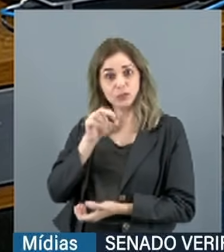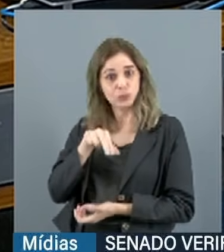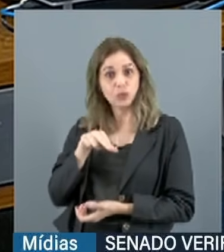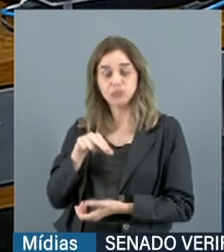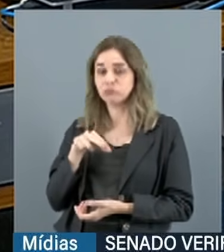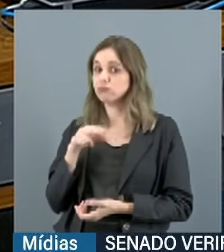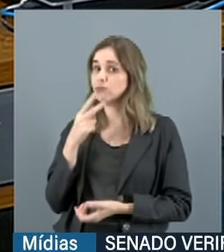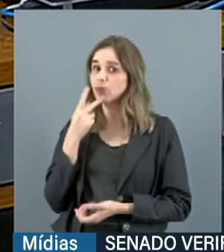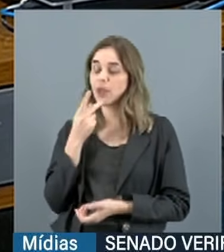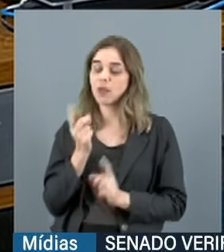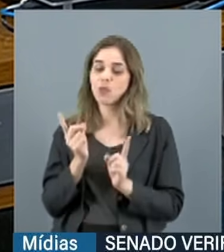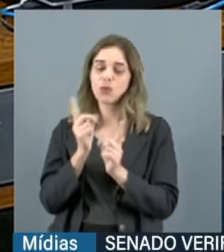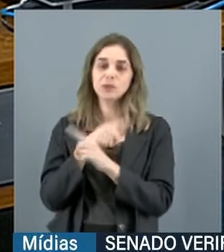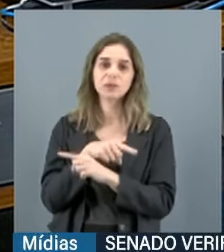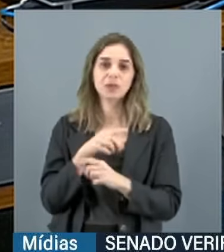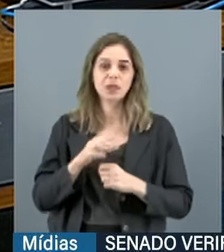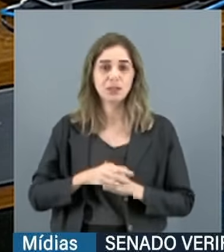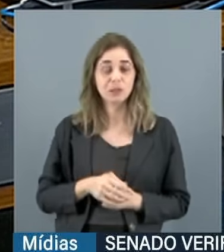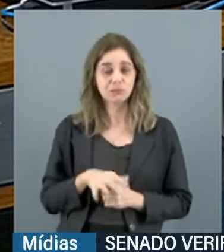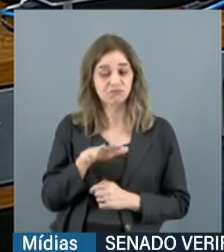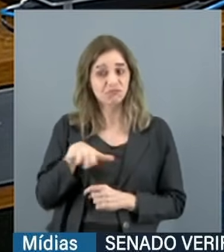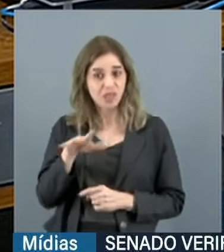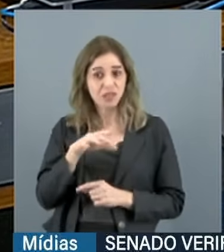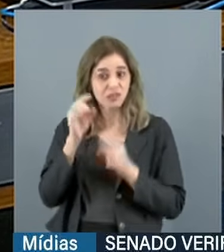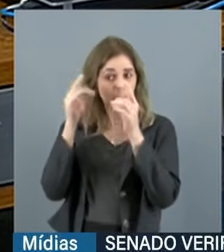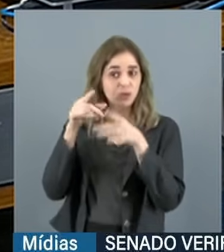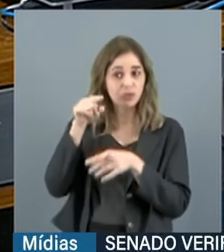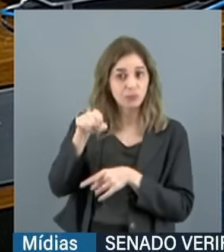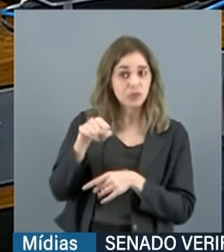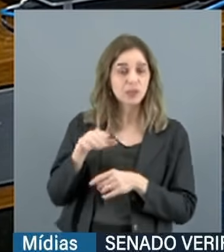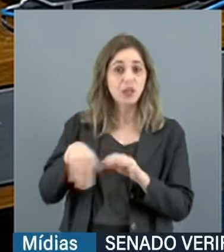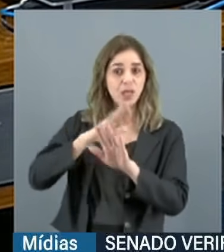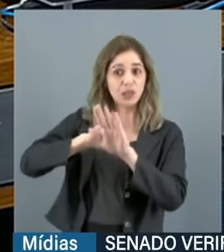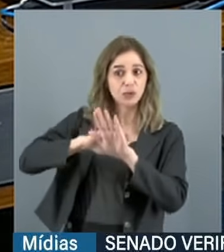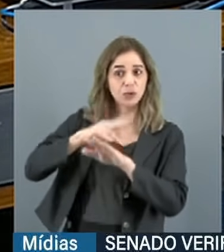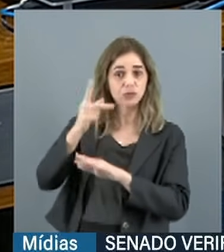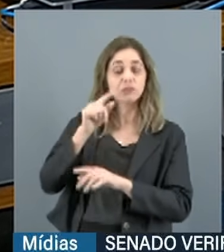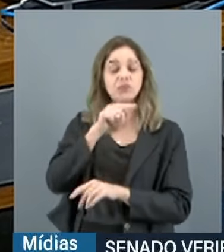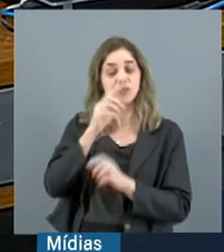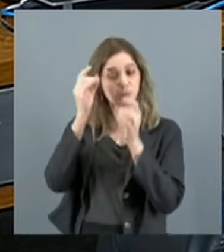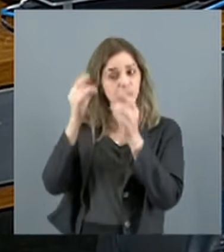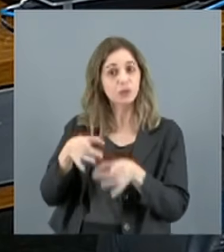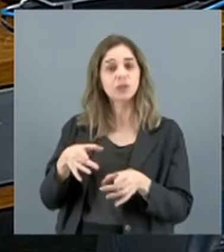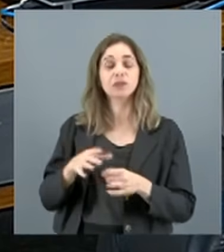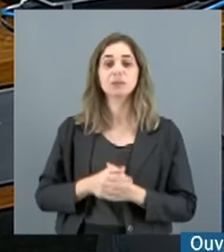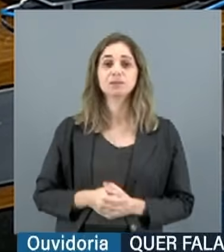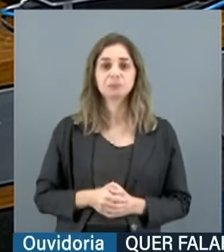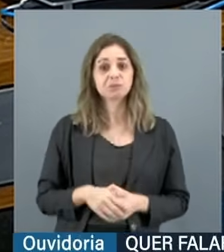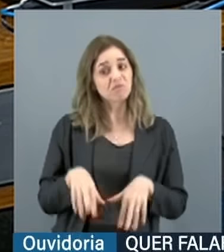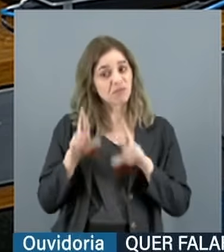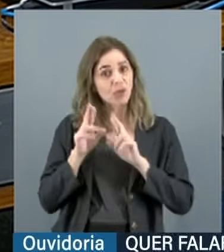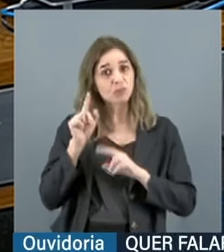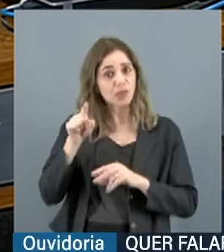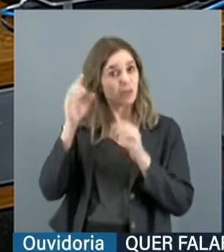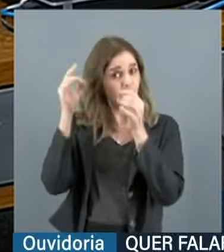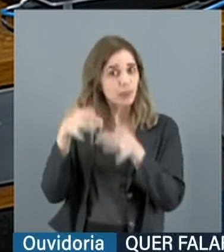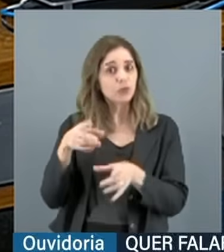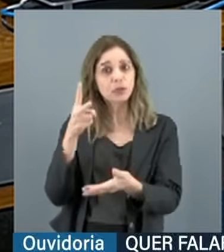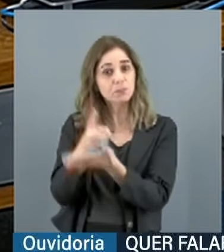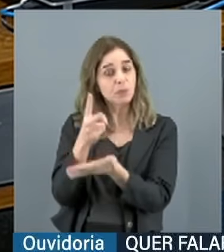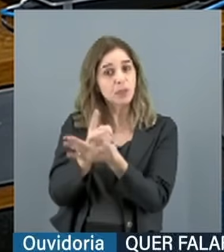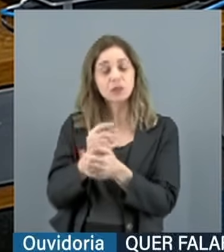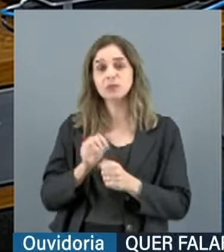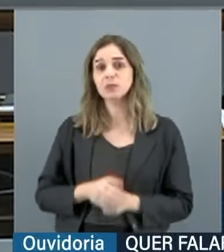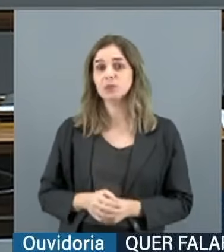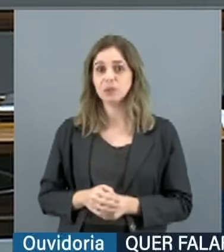Abandonaram, inclusive, na ideologia que o senhor defendia. Tomara que abandone sinceramente, para que a gente nunca tenha essa perspectiva